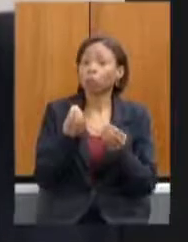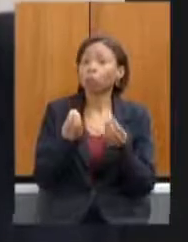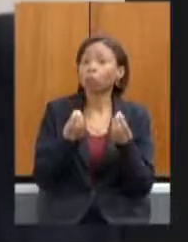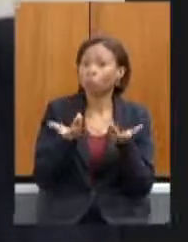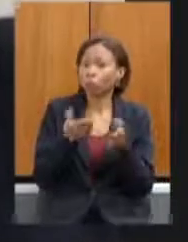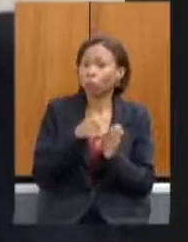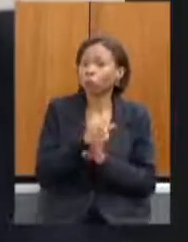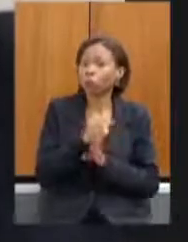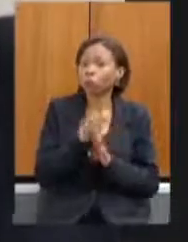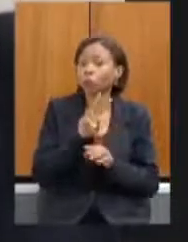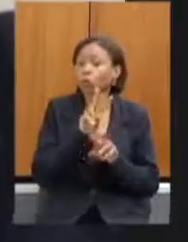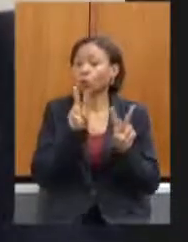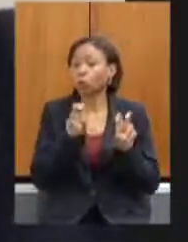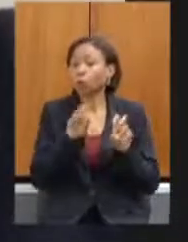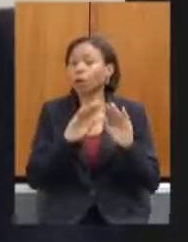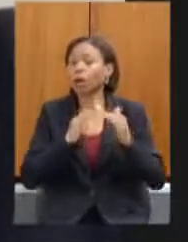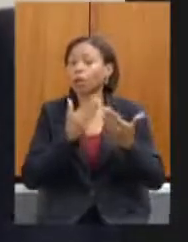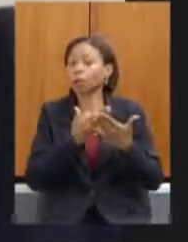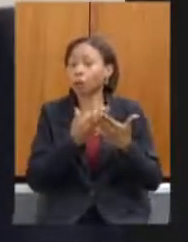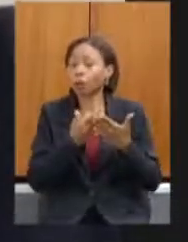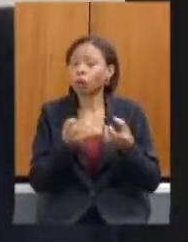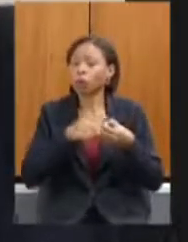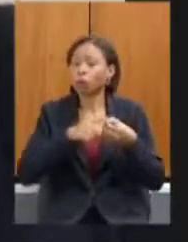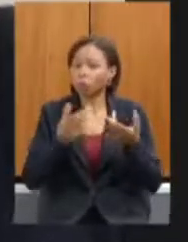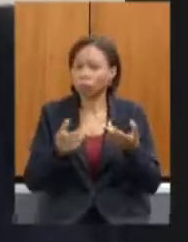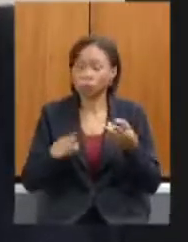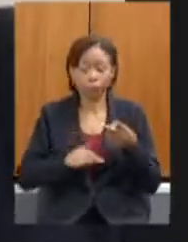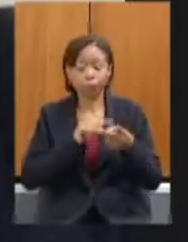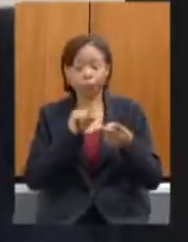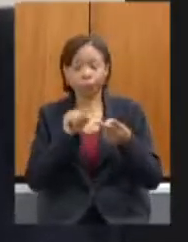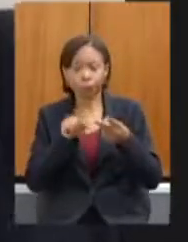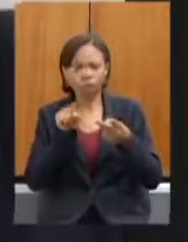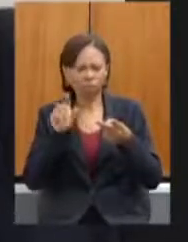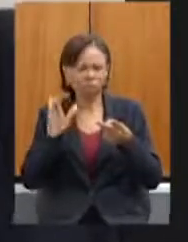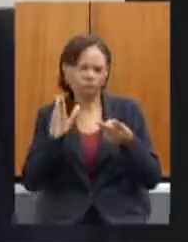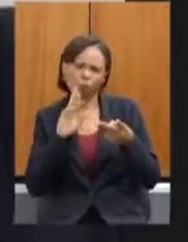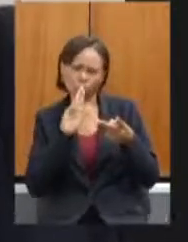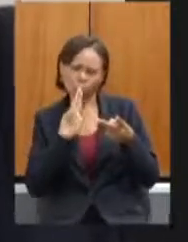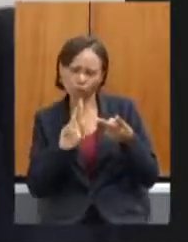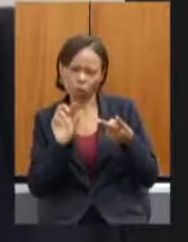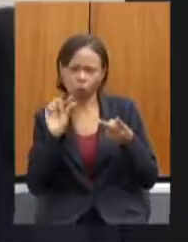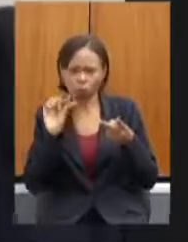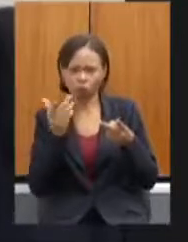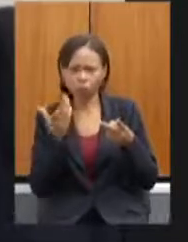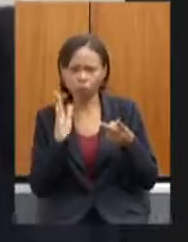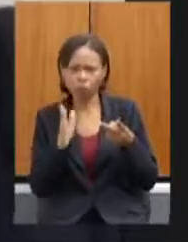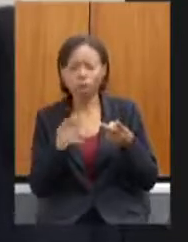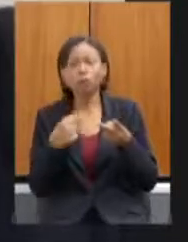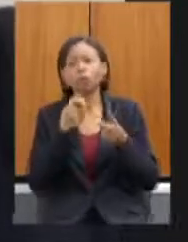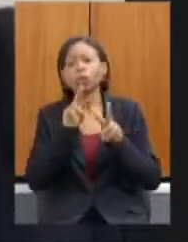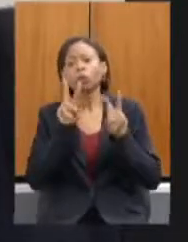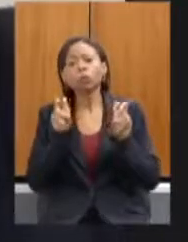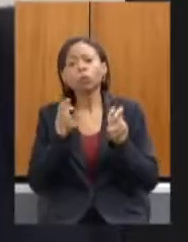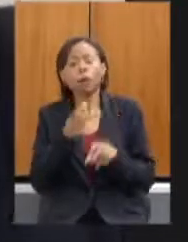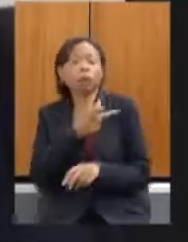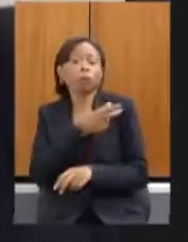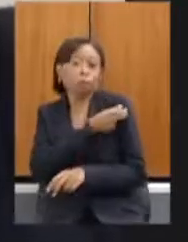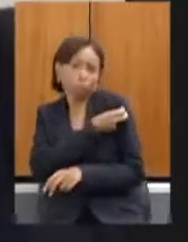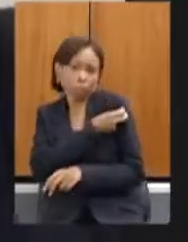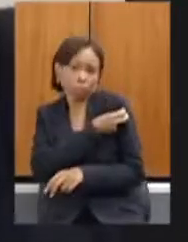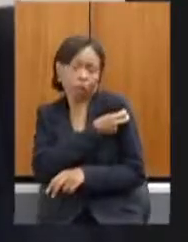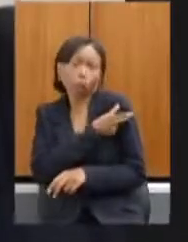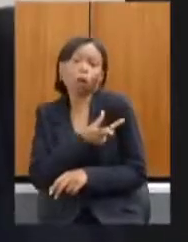segunda pergunta O senhor já respondeu era boa parte dela nas suas planação e seria sobre a vacinação as